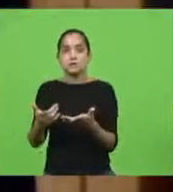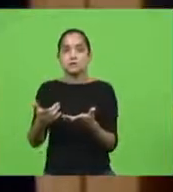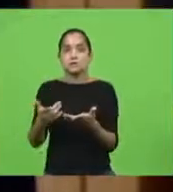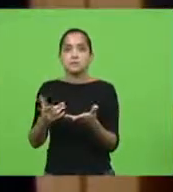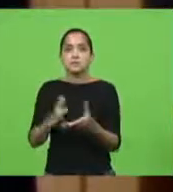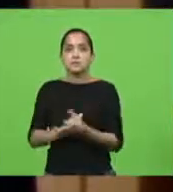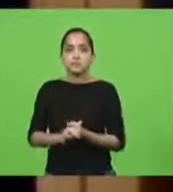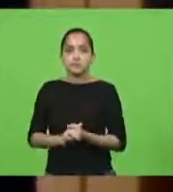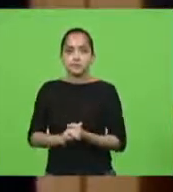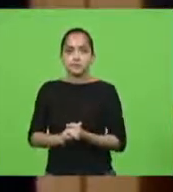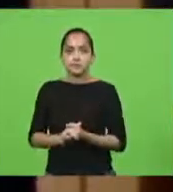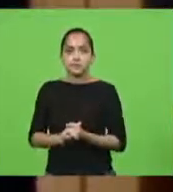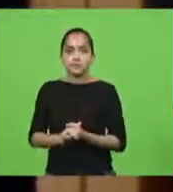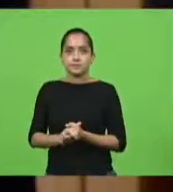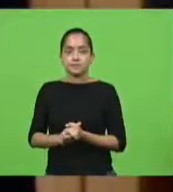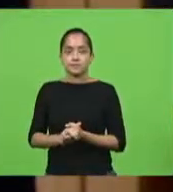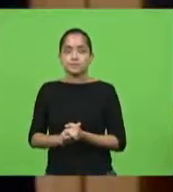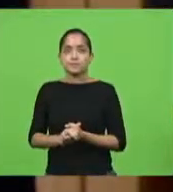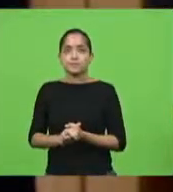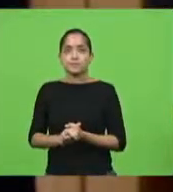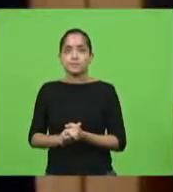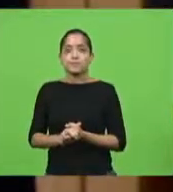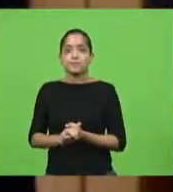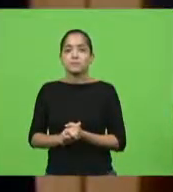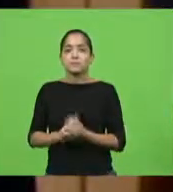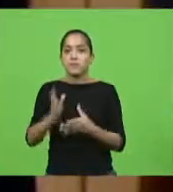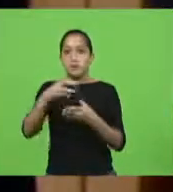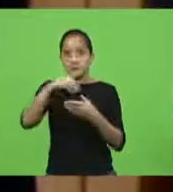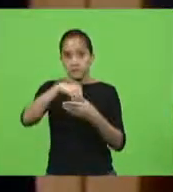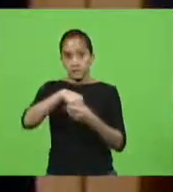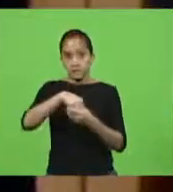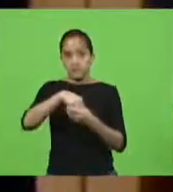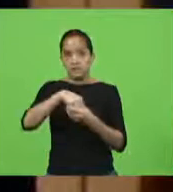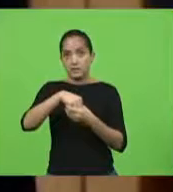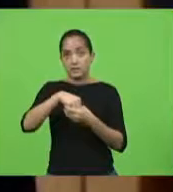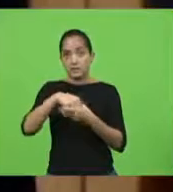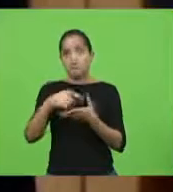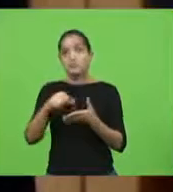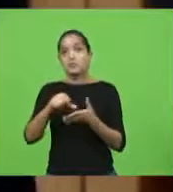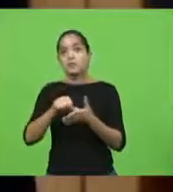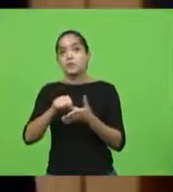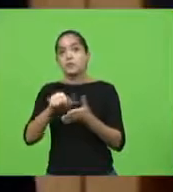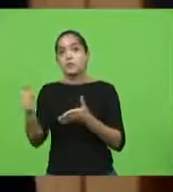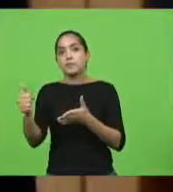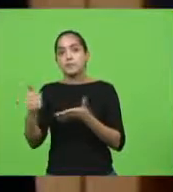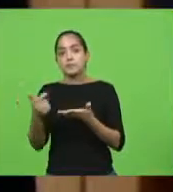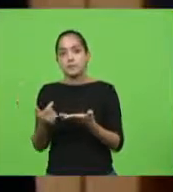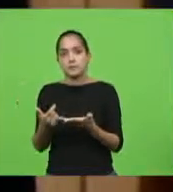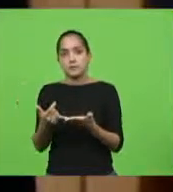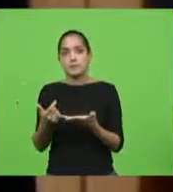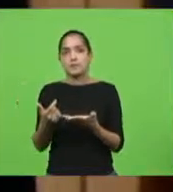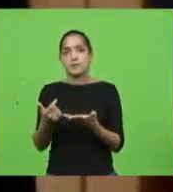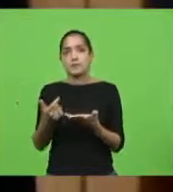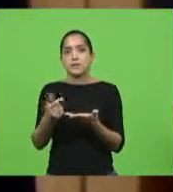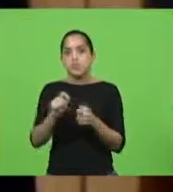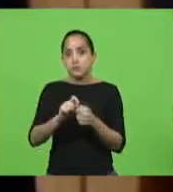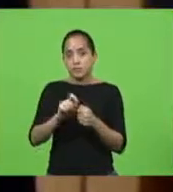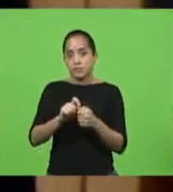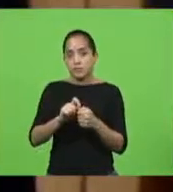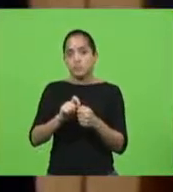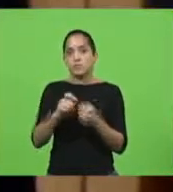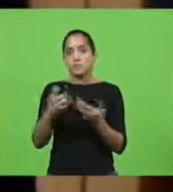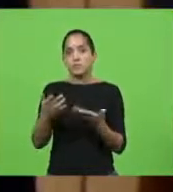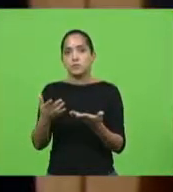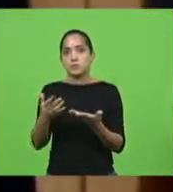pela condição de deslocamento interno que havia sido primeiro promovida. Mas, enfim,